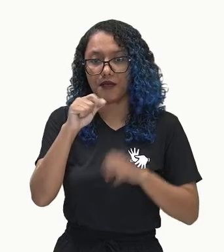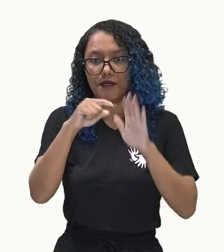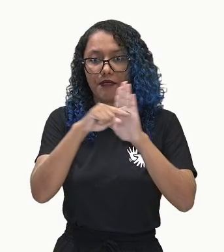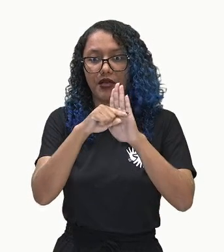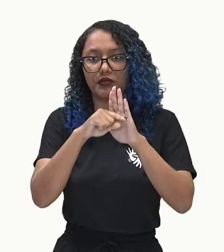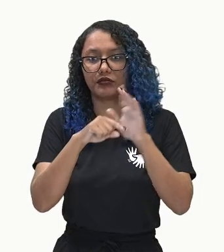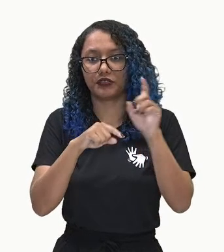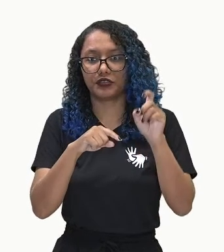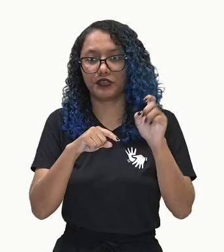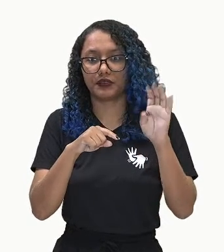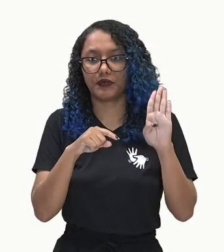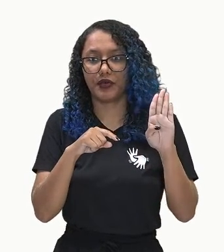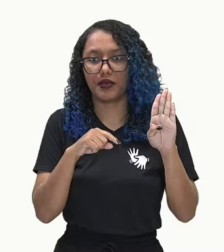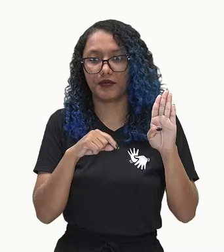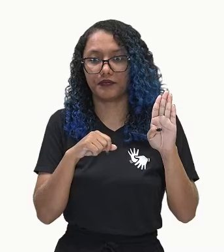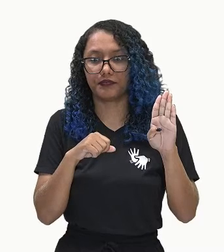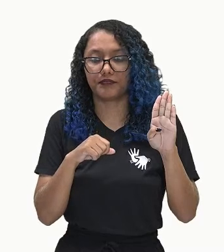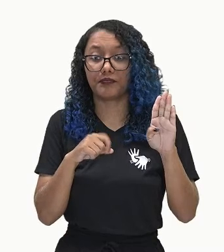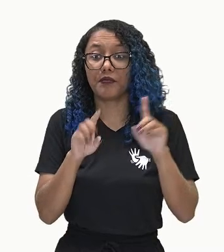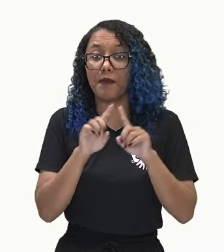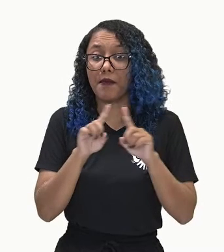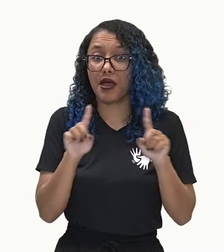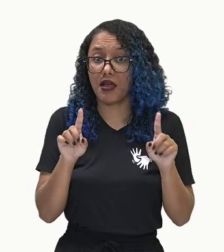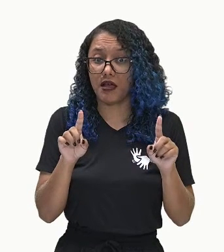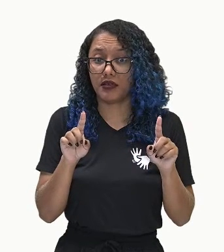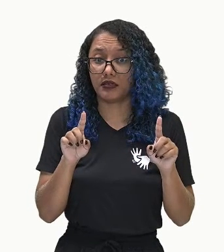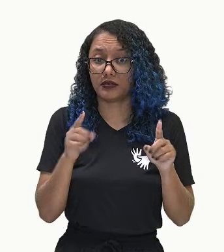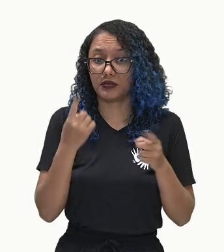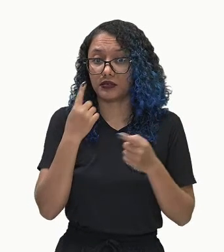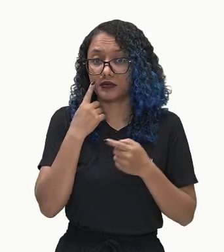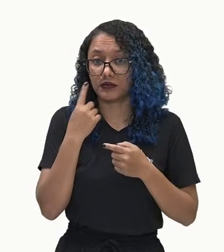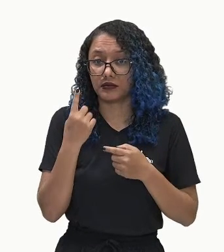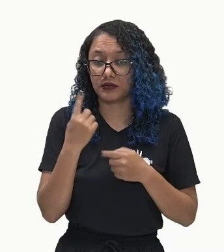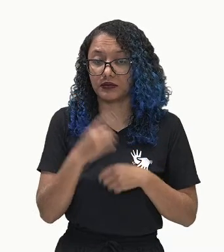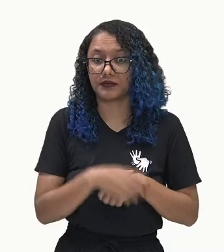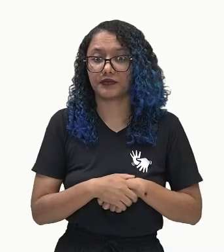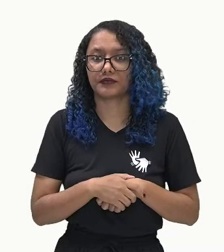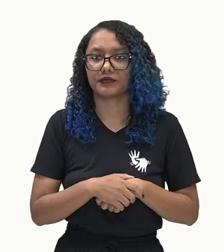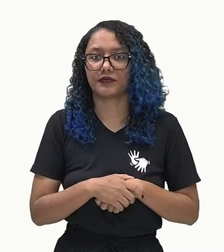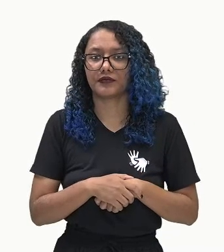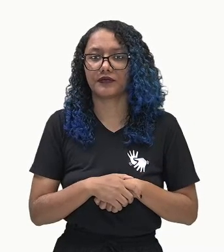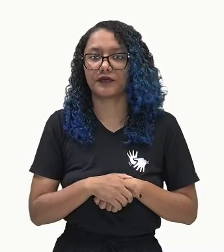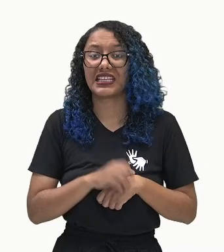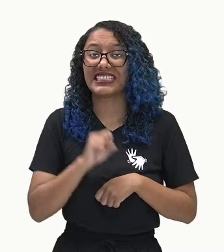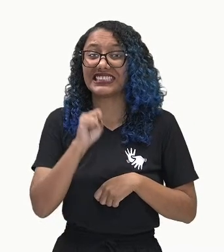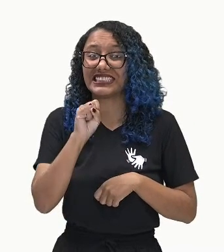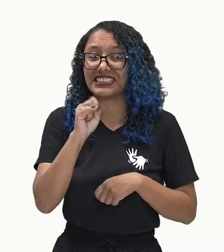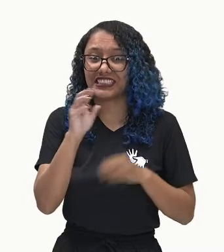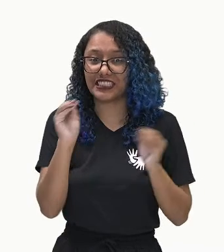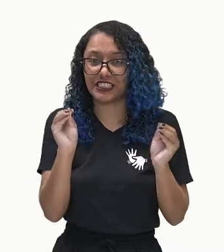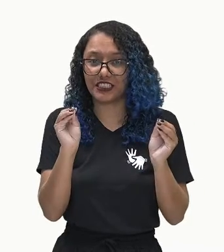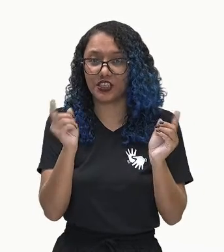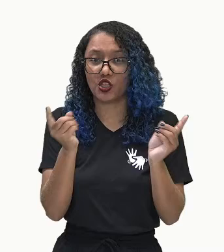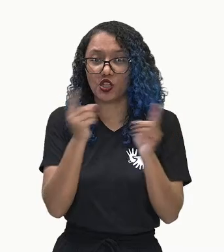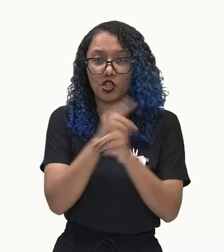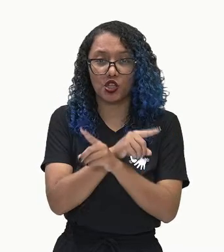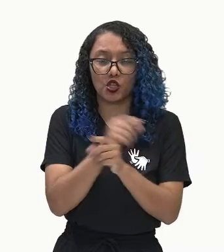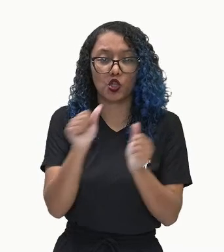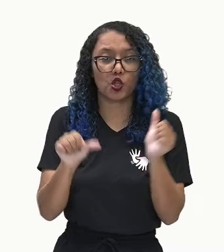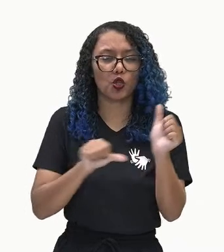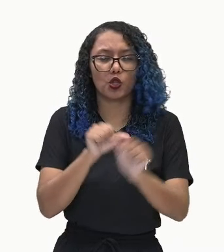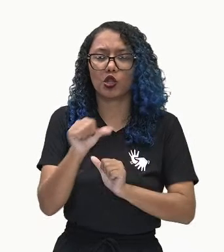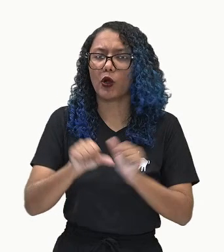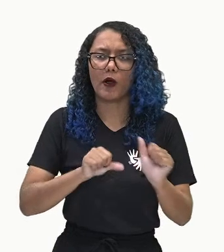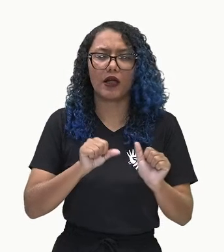B. Só que, atenção, fazendo x de A menos x de B, vai acontecer o